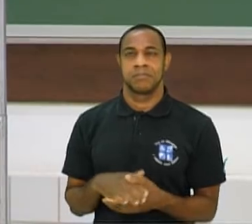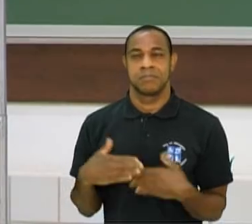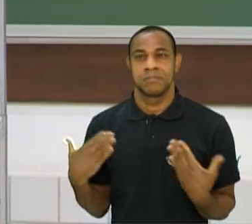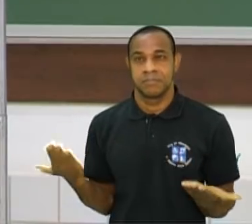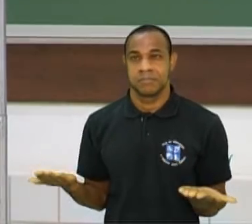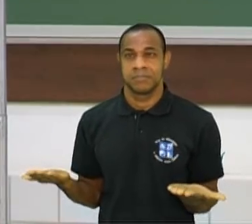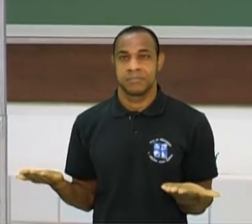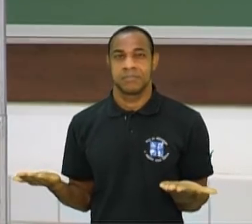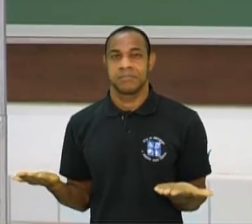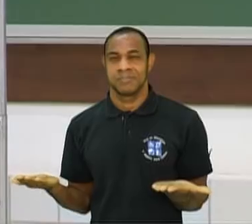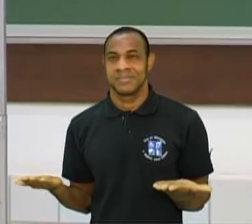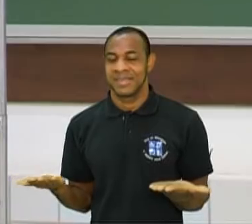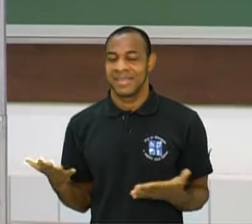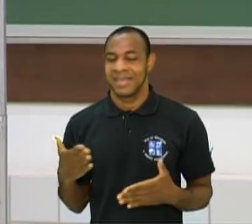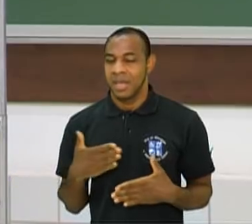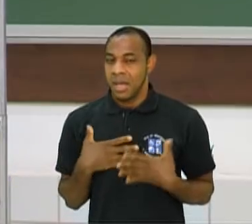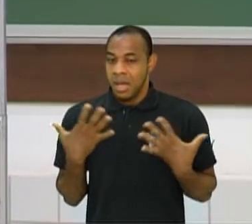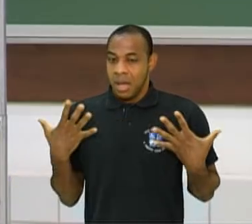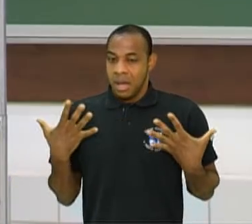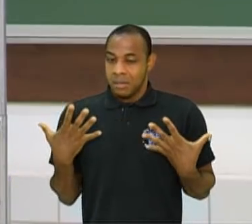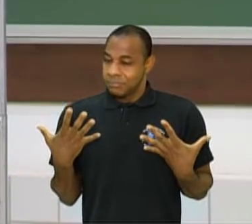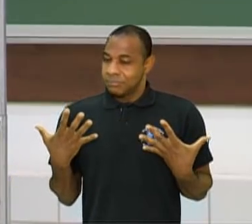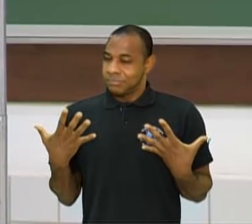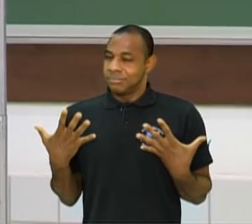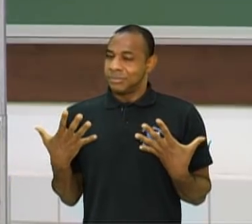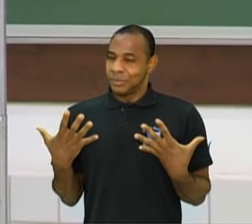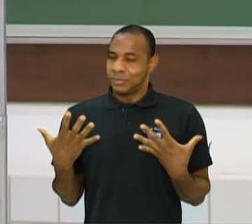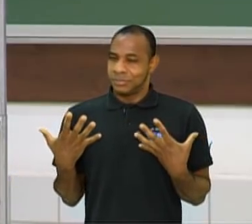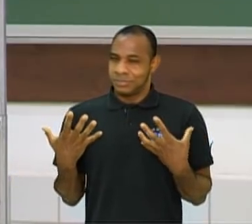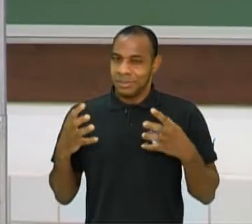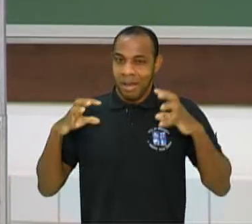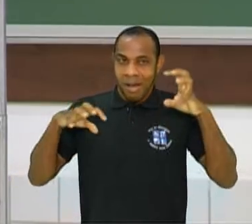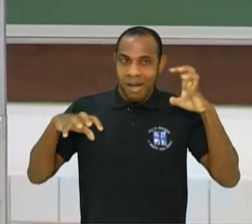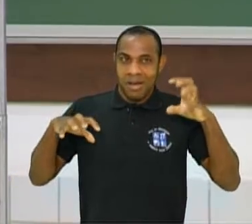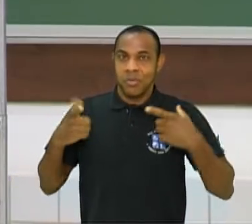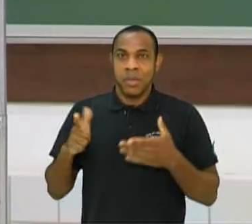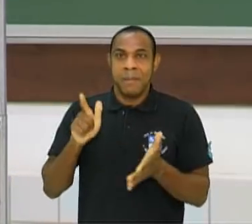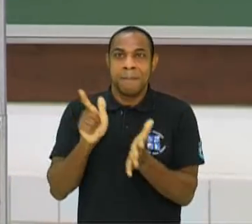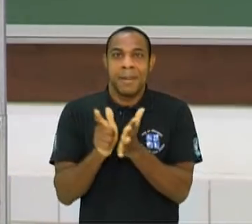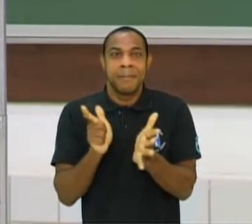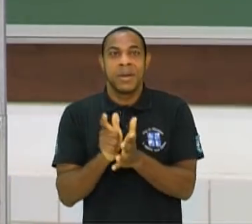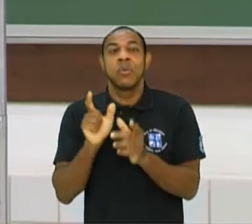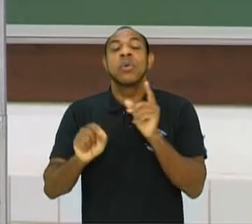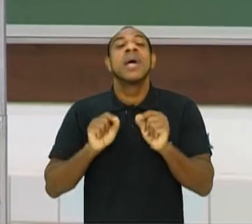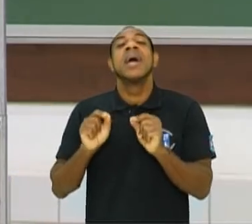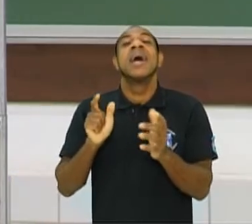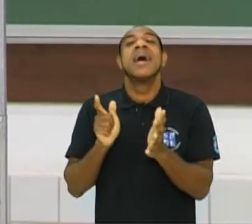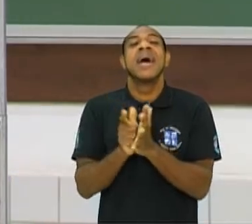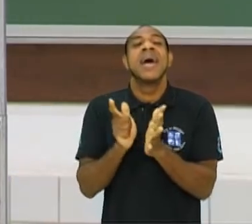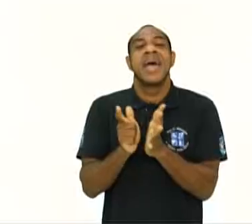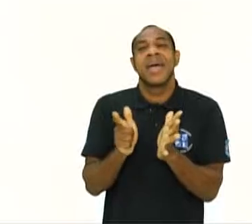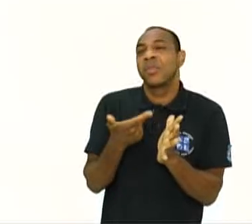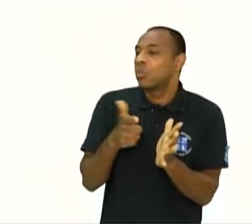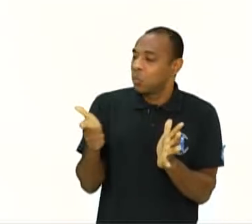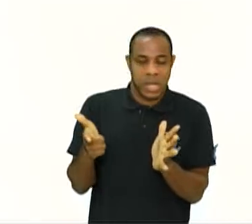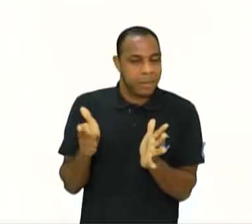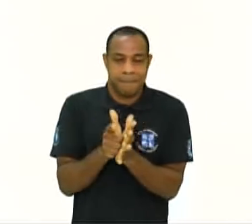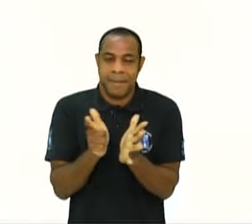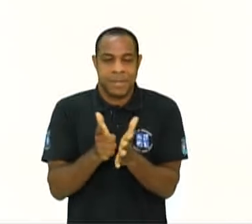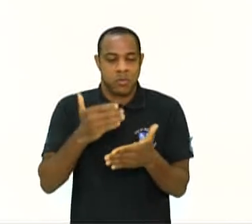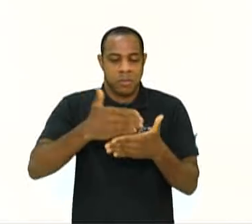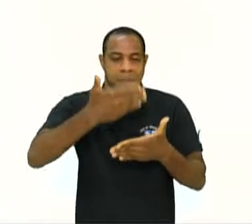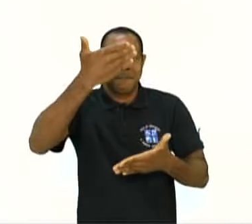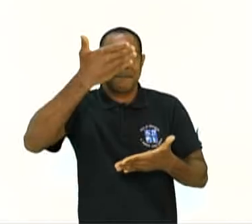E aí, né? Que assustador. Se não era papel de parede que ela estava removendo, o que era então, né? Vai de acordo com o texto. It